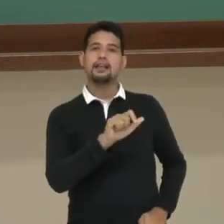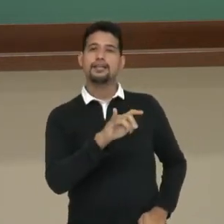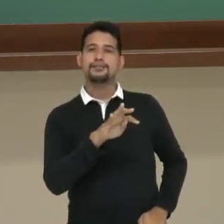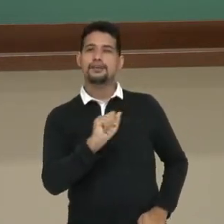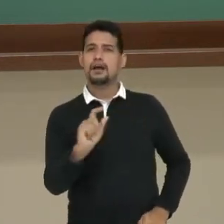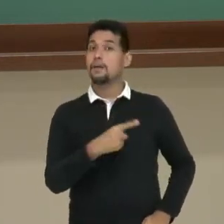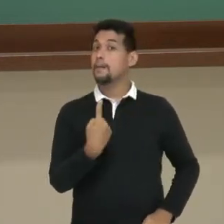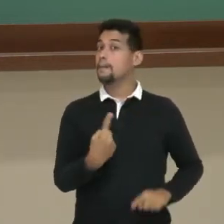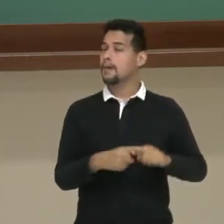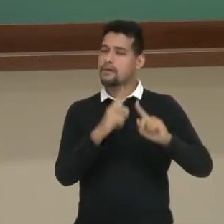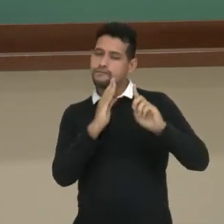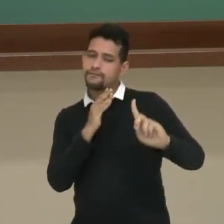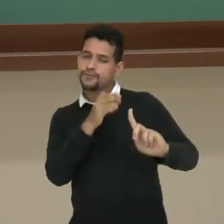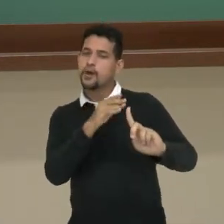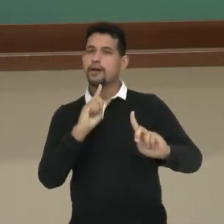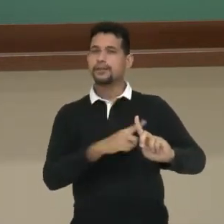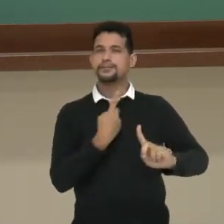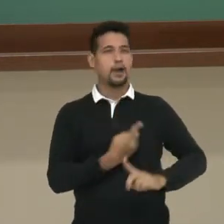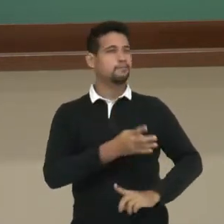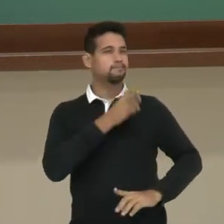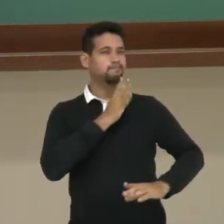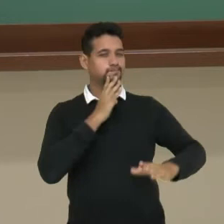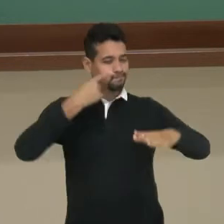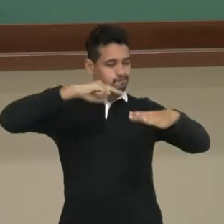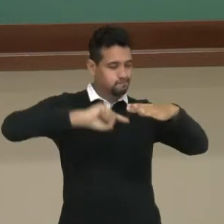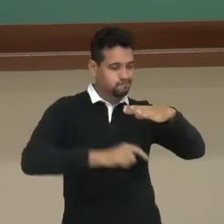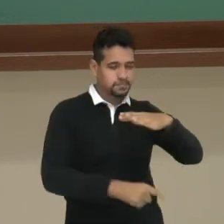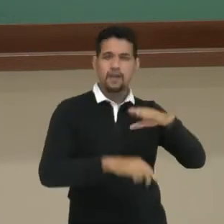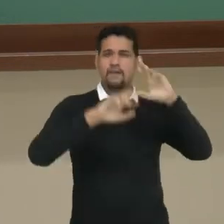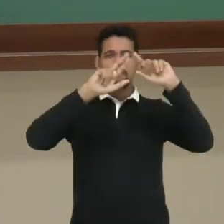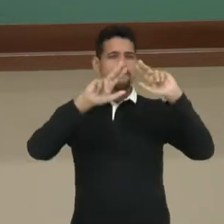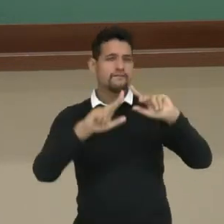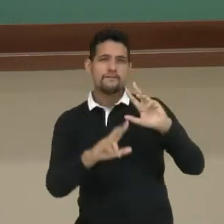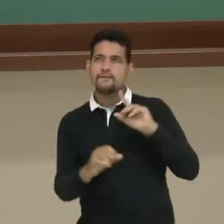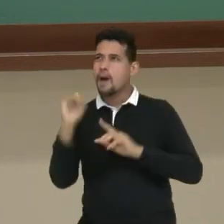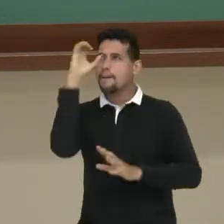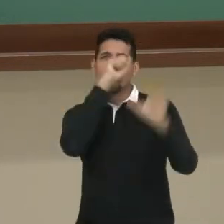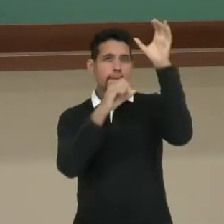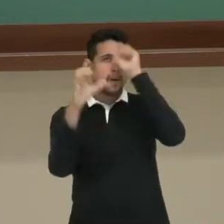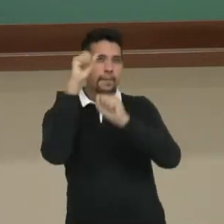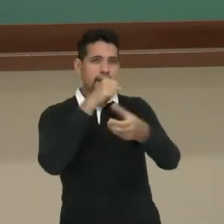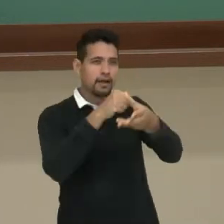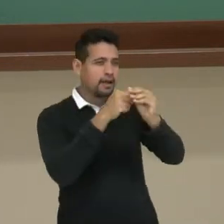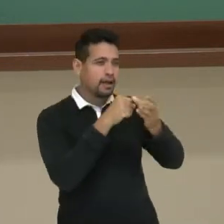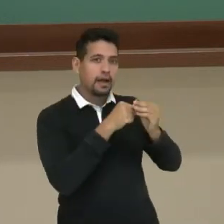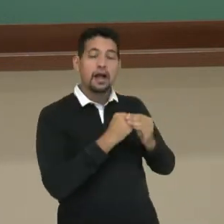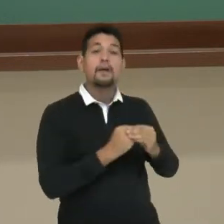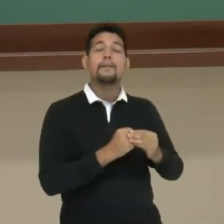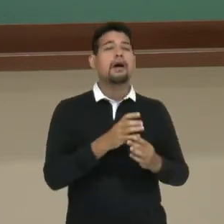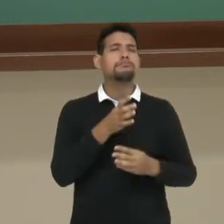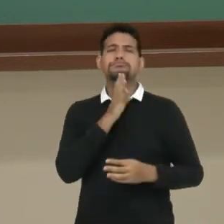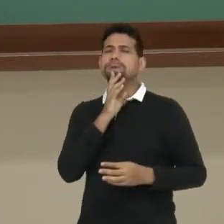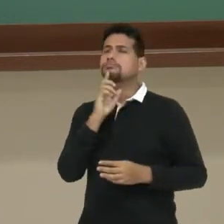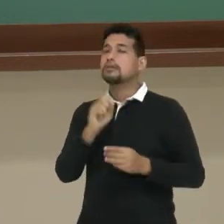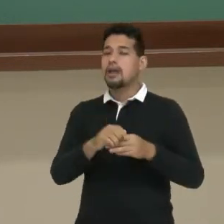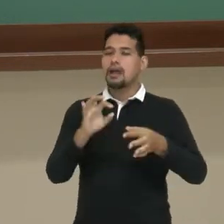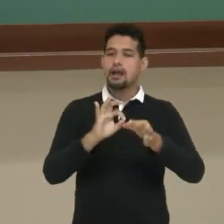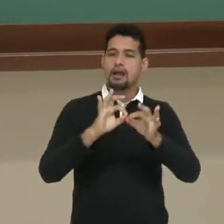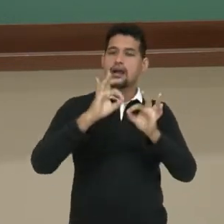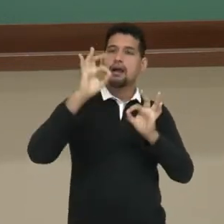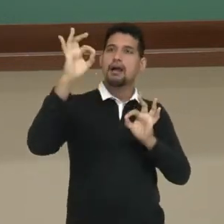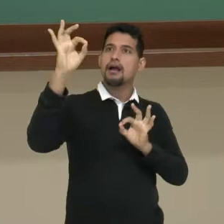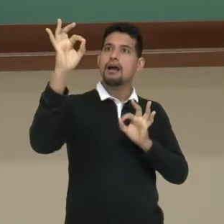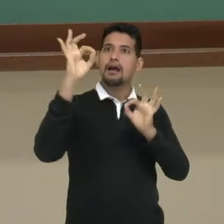especificamente, vamos aprofundar e juntar conhecimentos para calcular a distância entre ponto